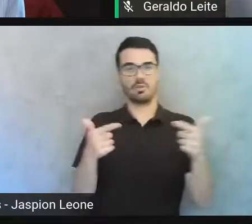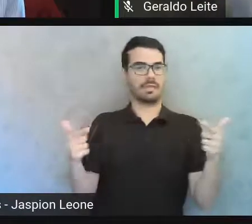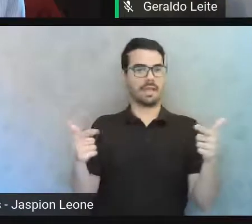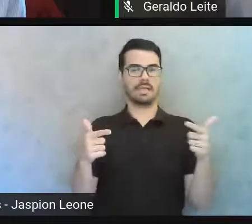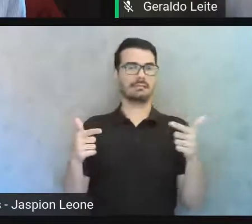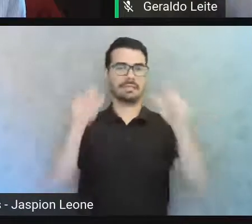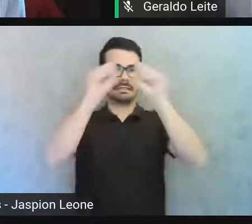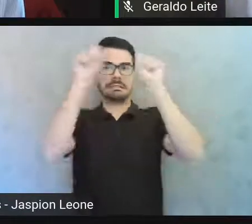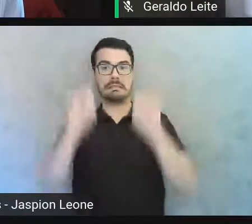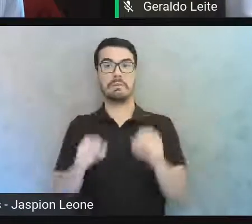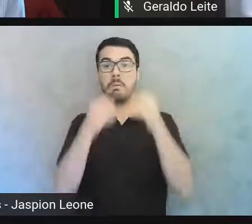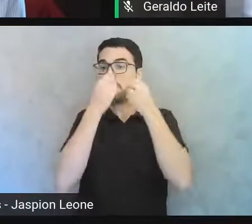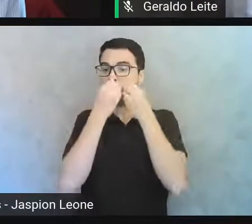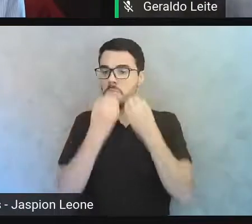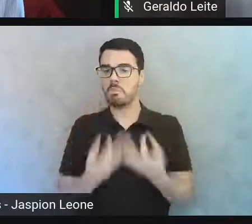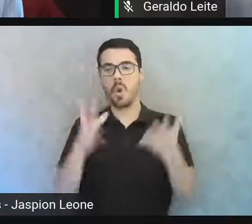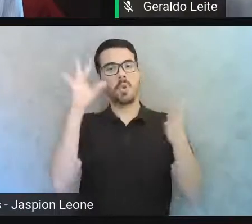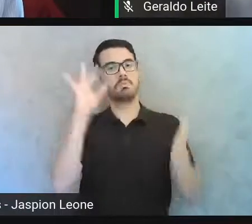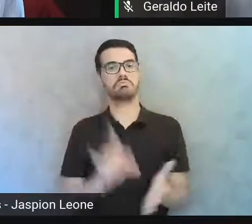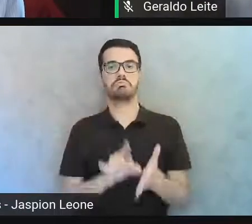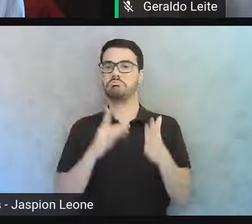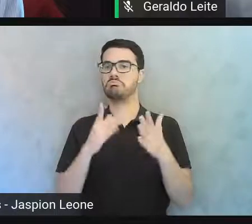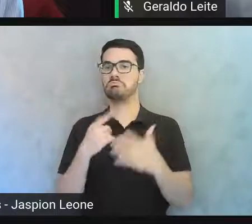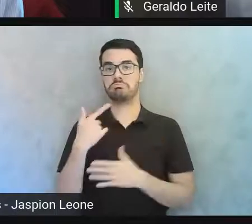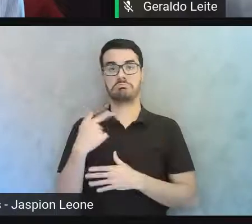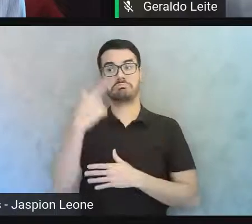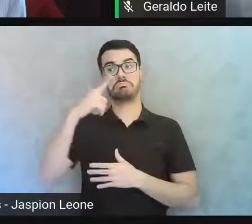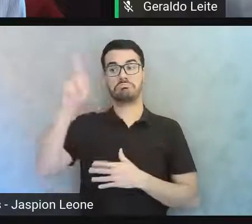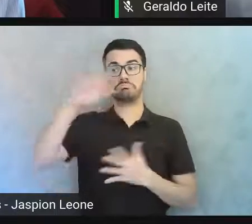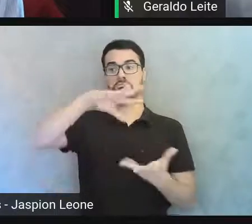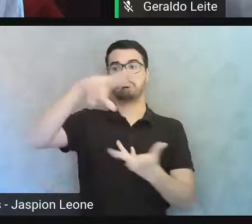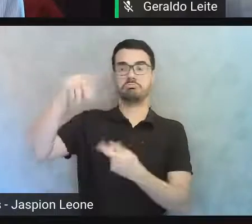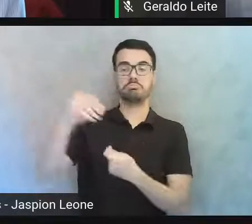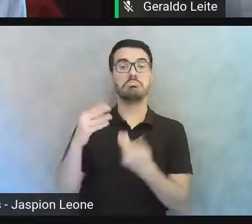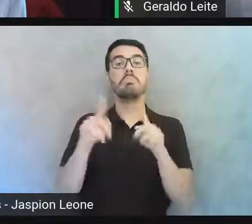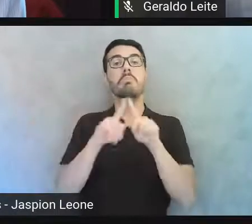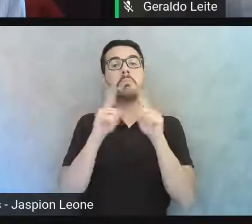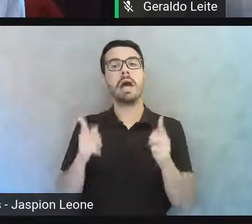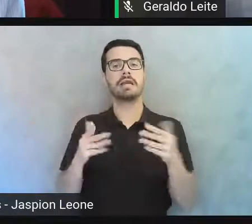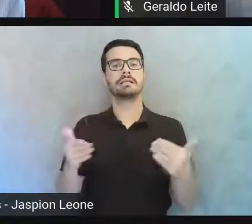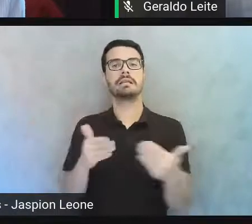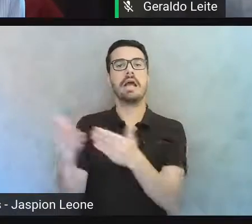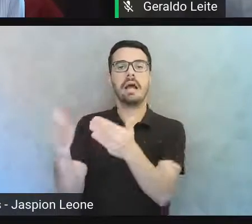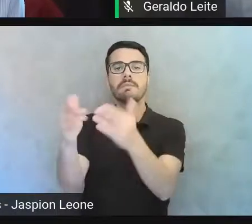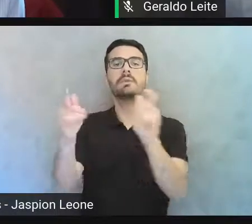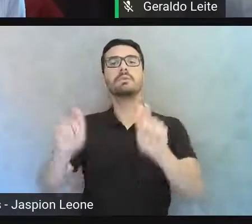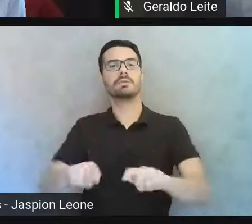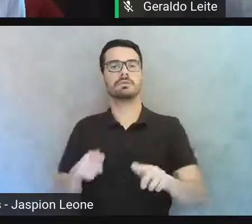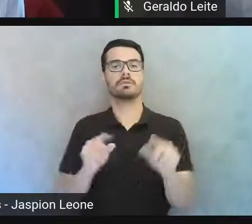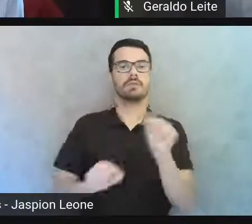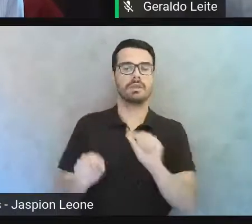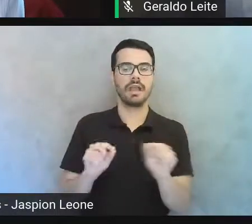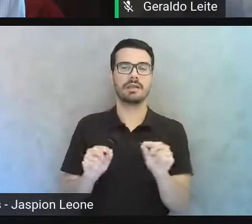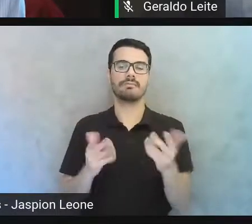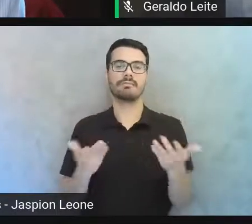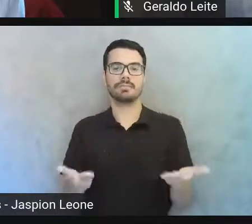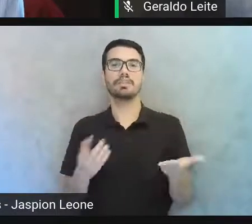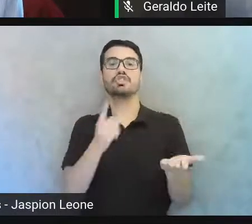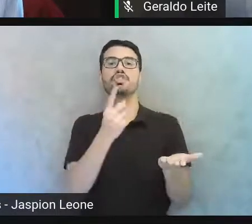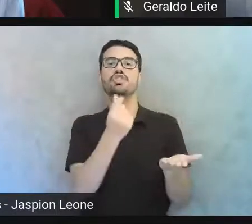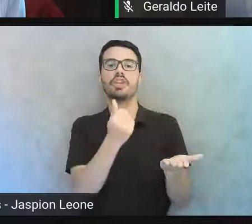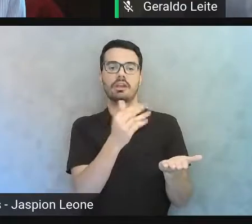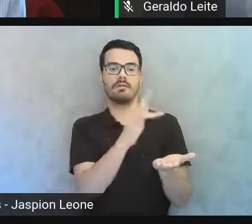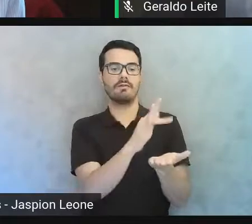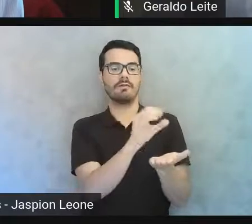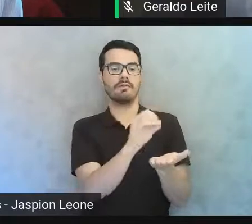de financiamento de campanha na experiência internacional, mas seria um caminho de pulverização de fontes, né, na linha do